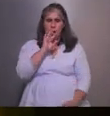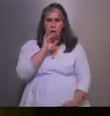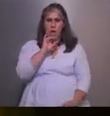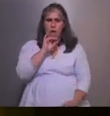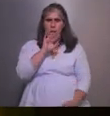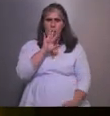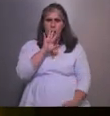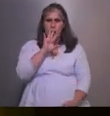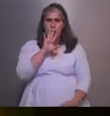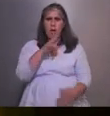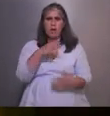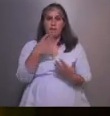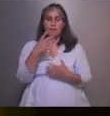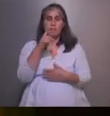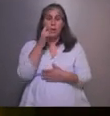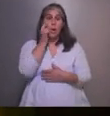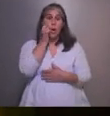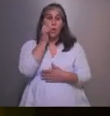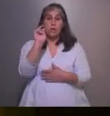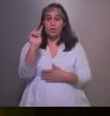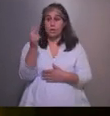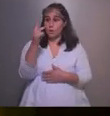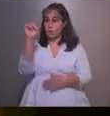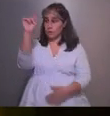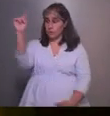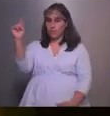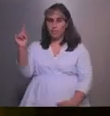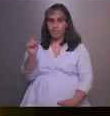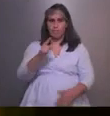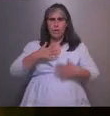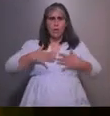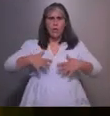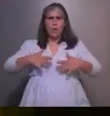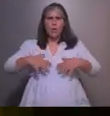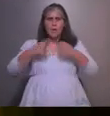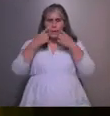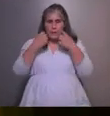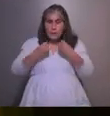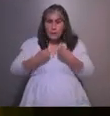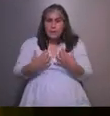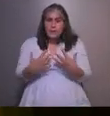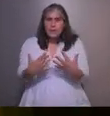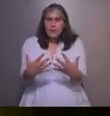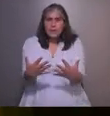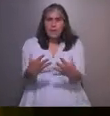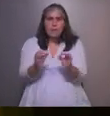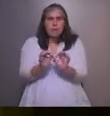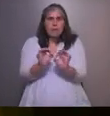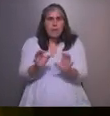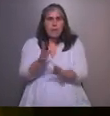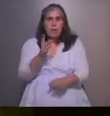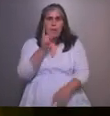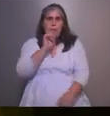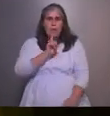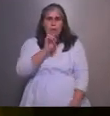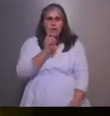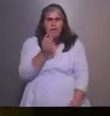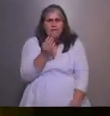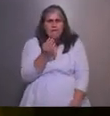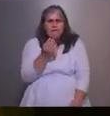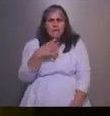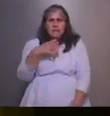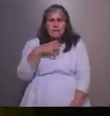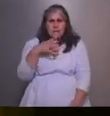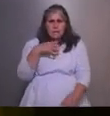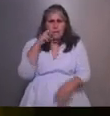caso, apareceu-lhes dois homens em trajes resplandecentes. Como estivessem amedrontadas e voltassem